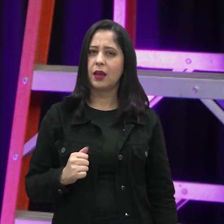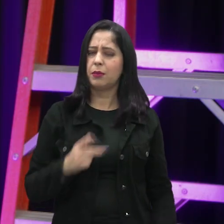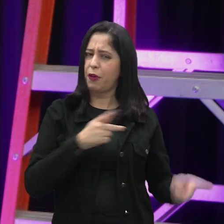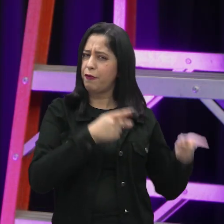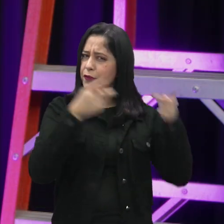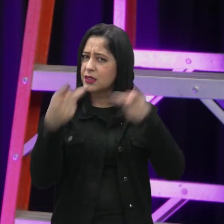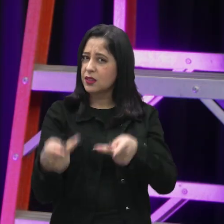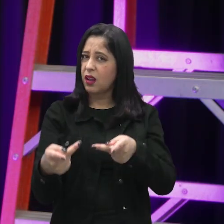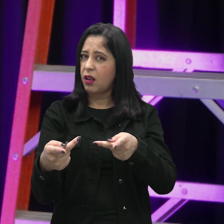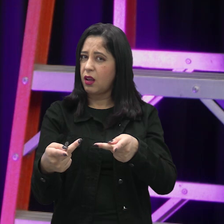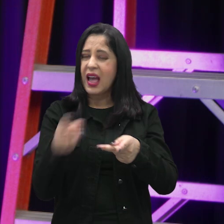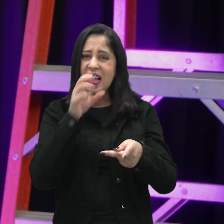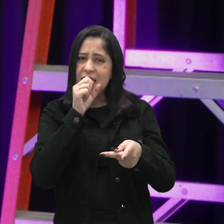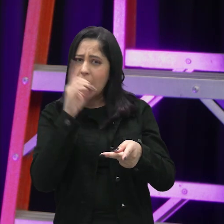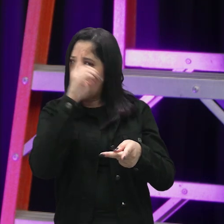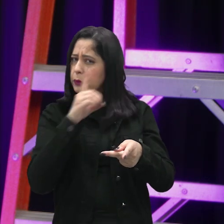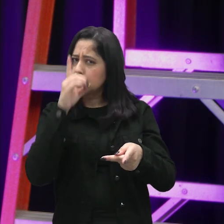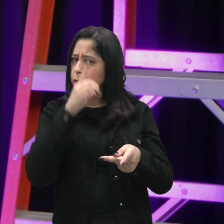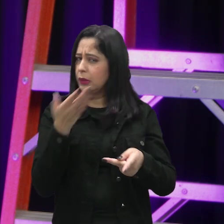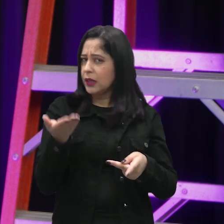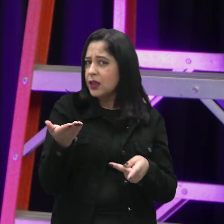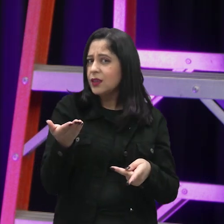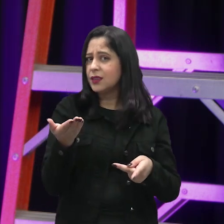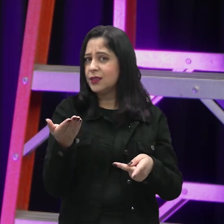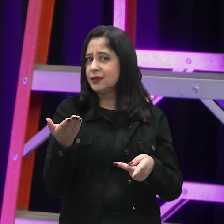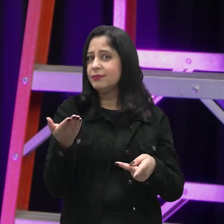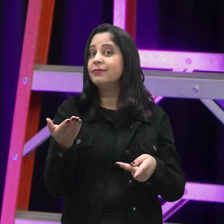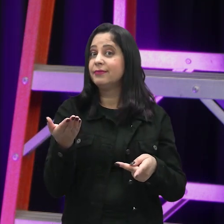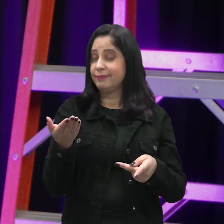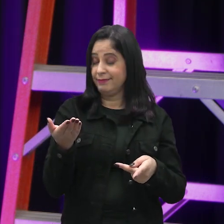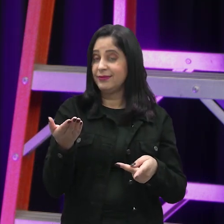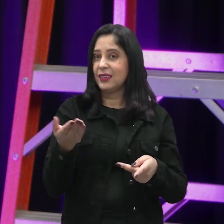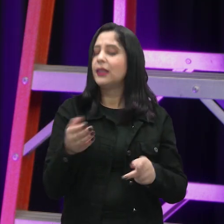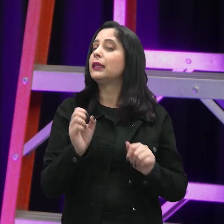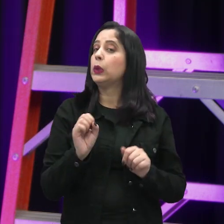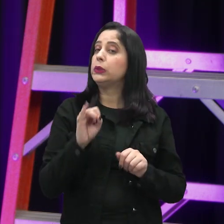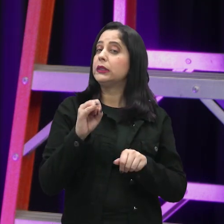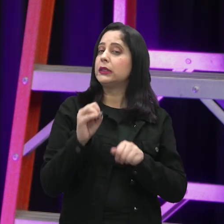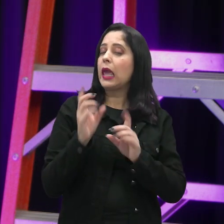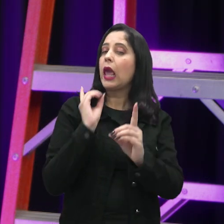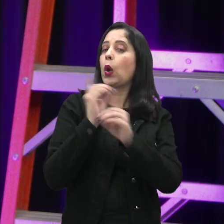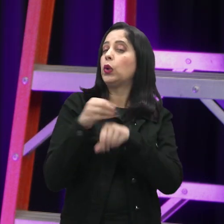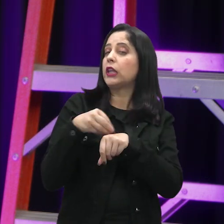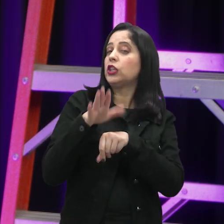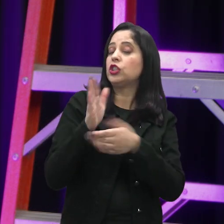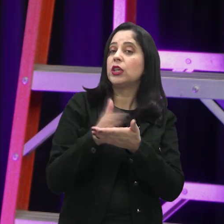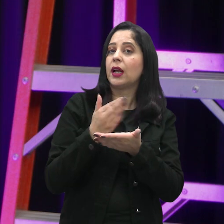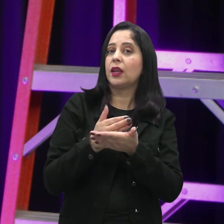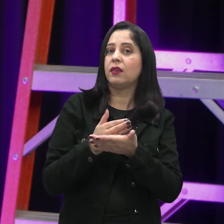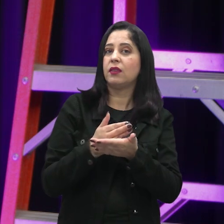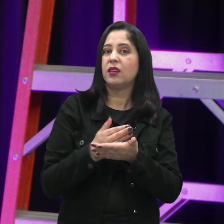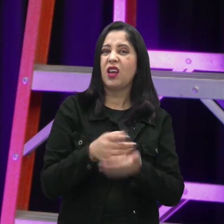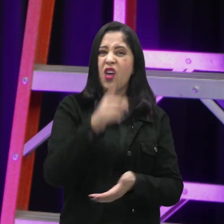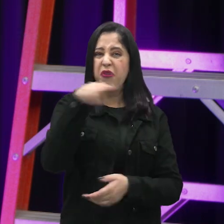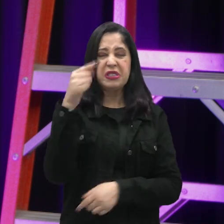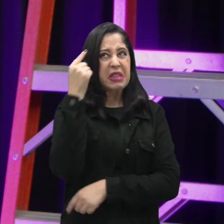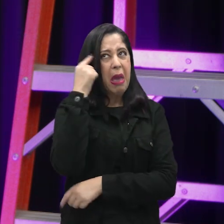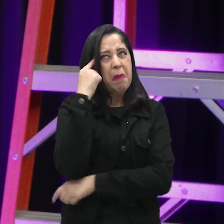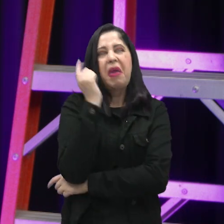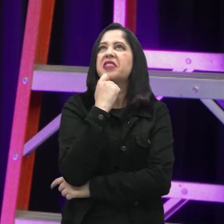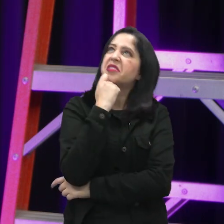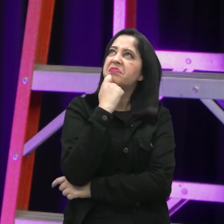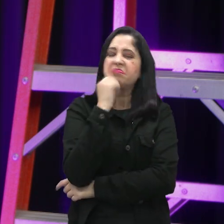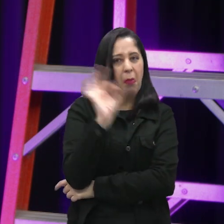o que você vai visitar, uma biblioteca no fim de semana, de repente, ali, ó, vai que você encontra uma dica de leitura por lá. Caso você não